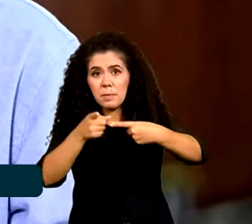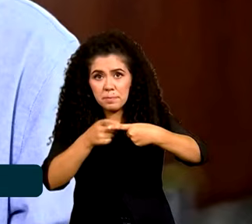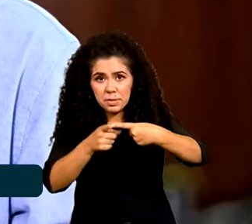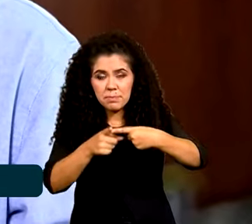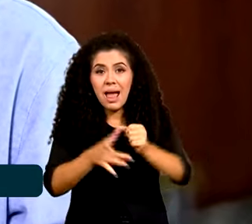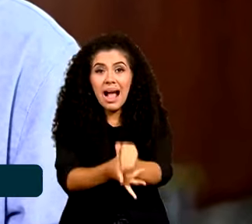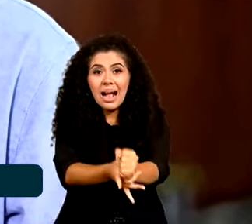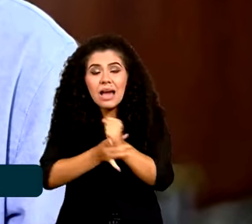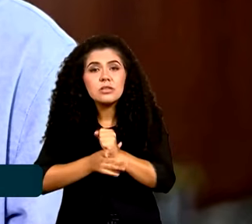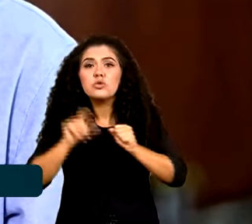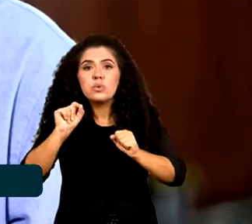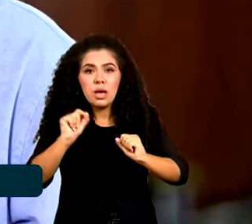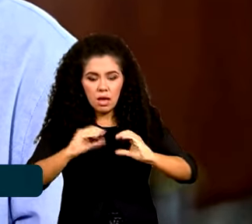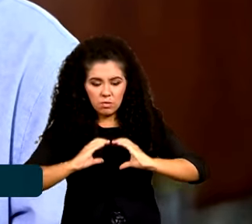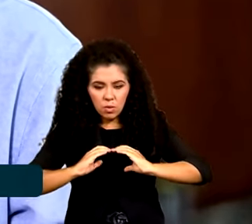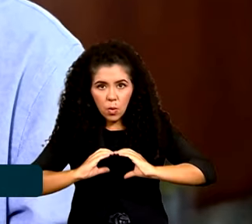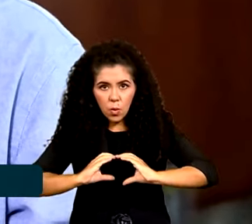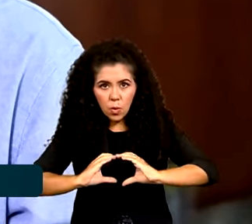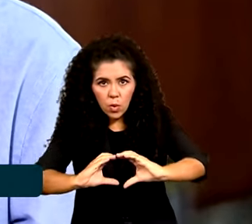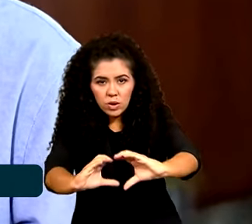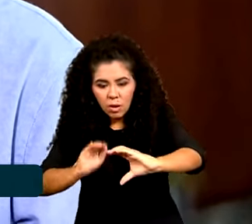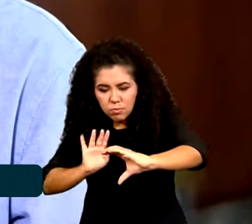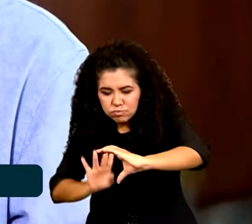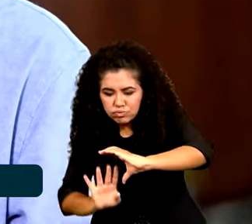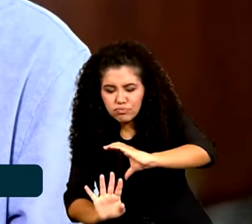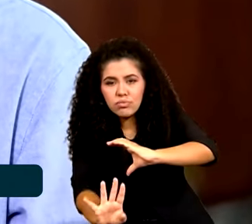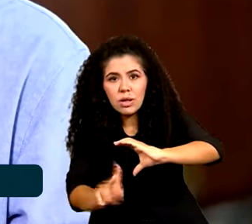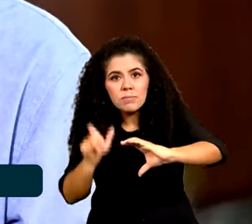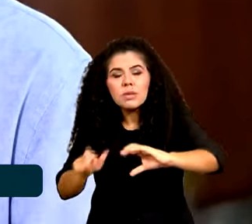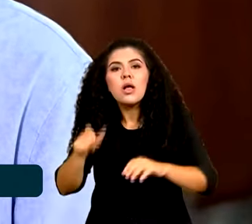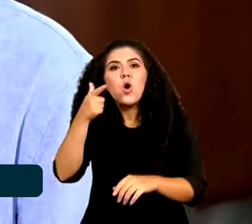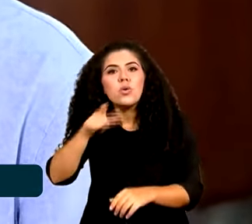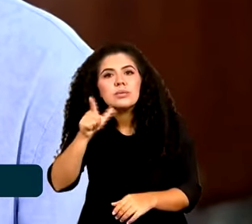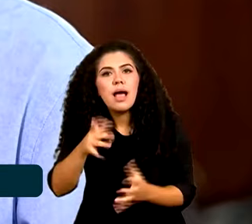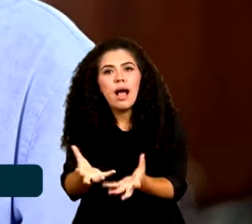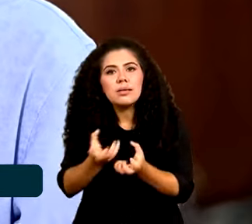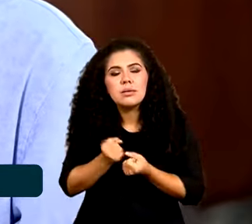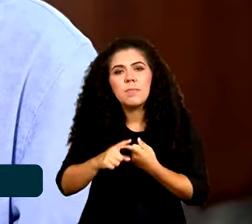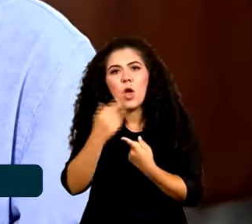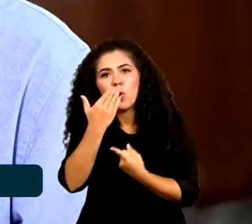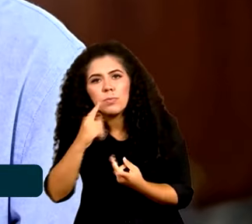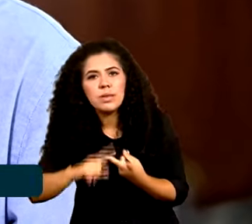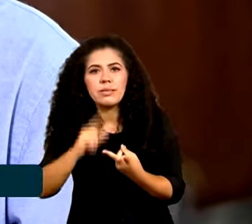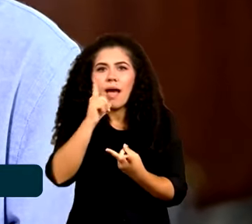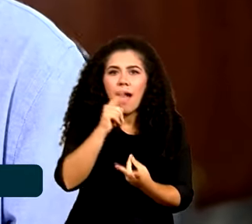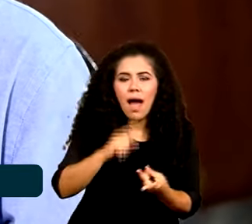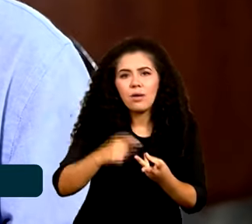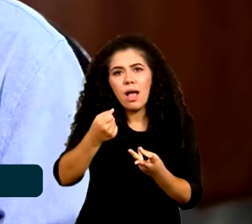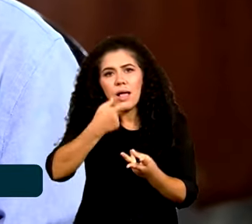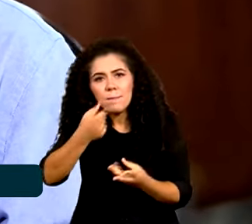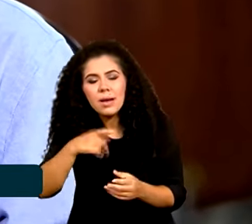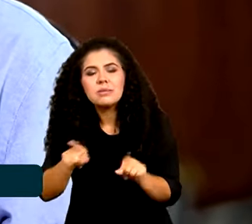para que as pessoas possam receber água possam receber comida possam receber remédio garantir que não falta energia